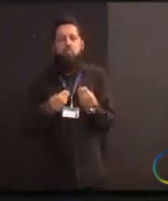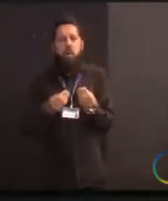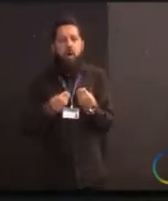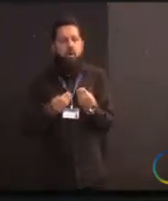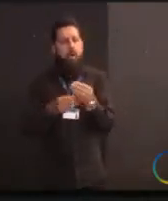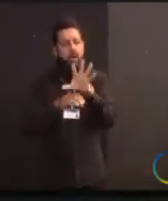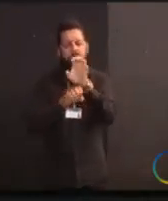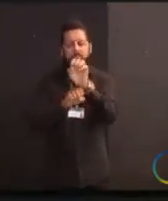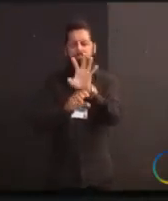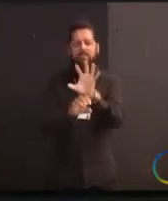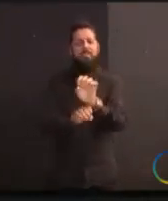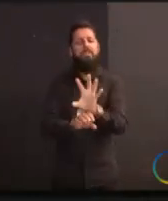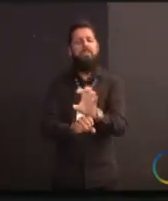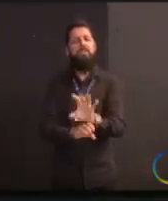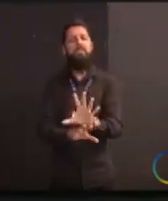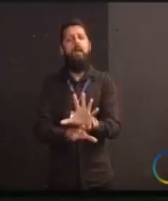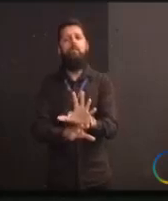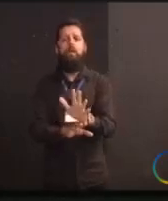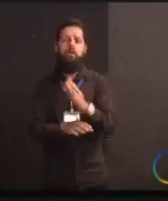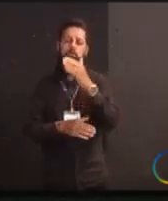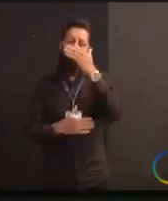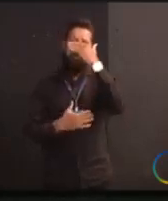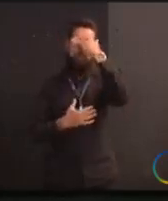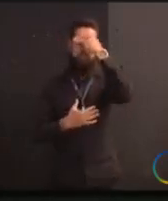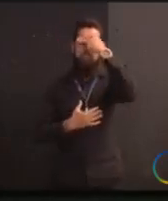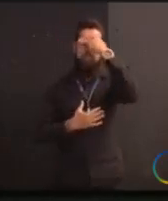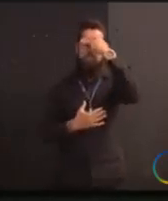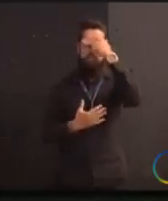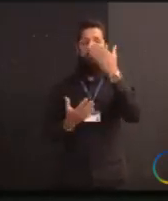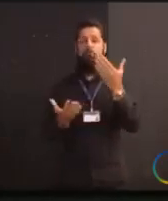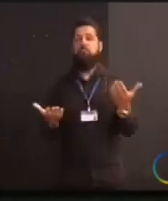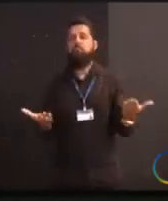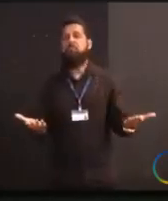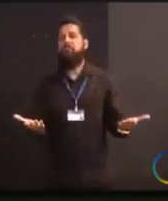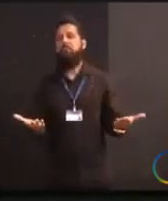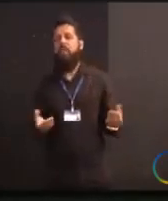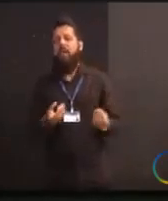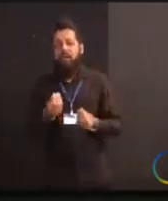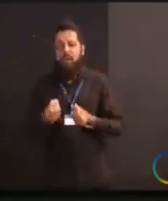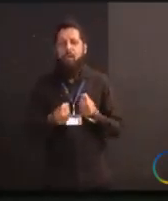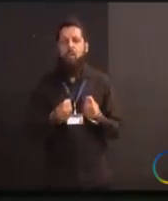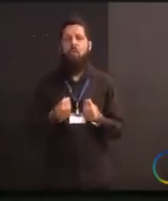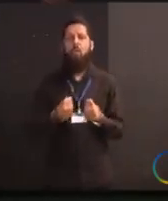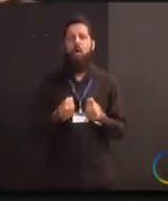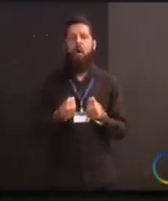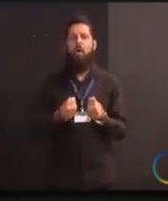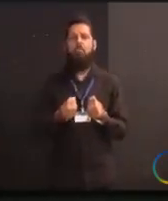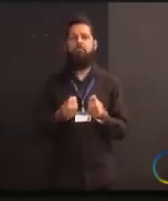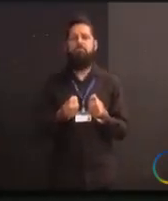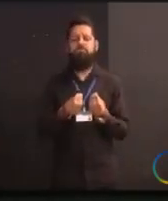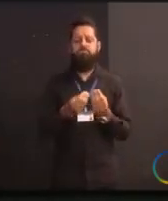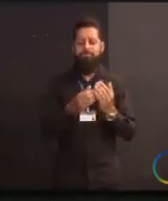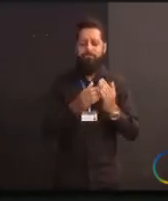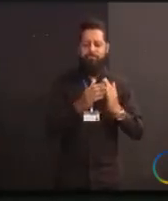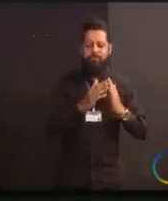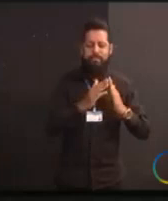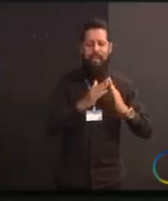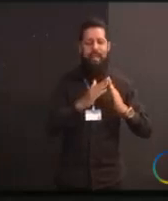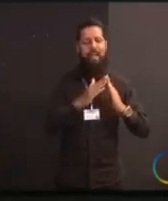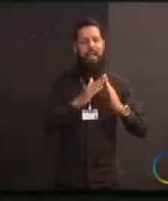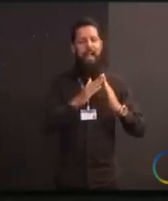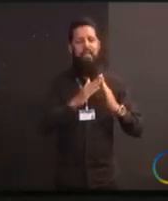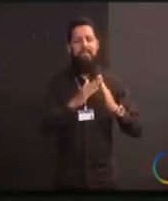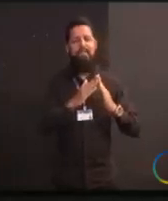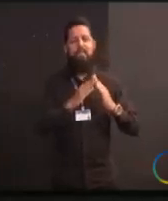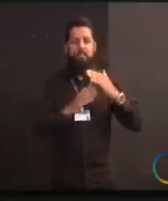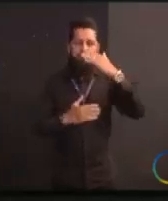gente? Qual teria sido o maior legado? Está na entrada da casa do Chico, lá em Pedro